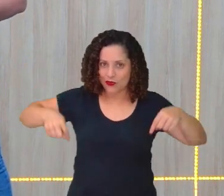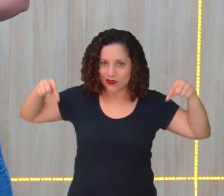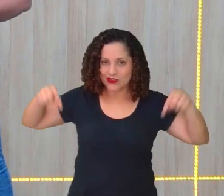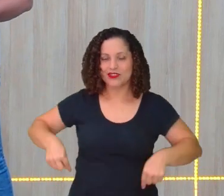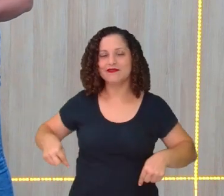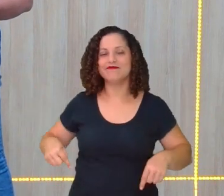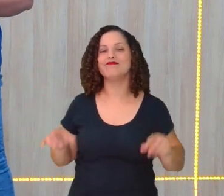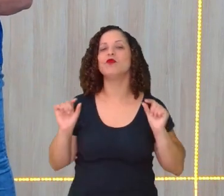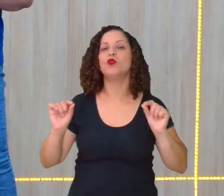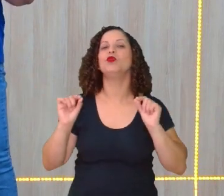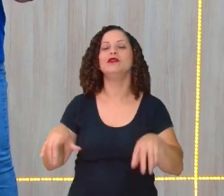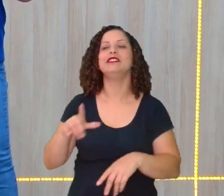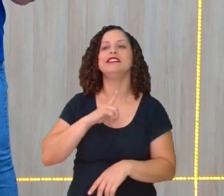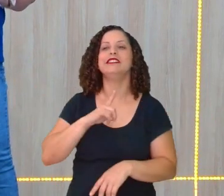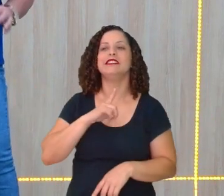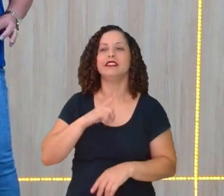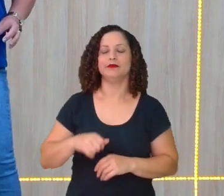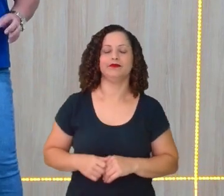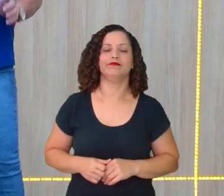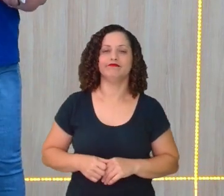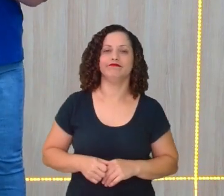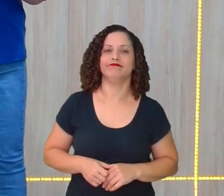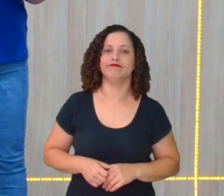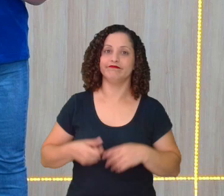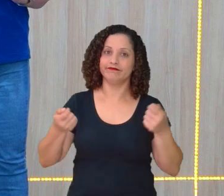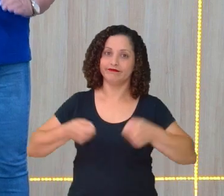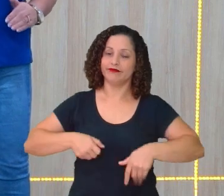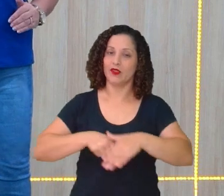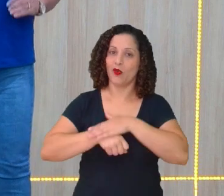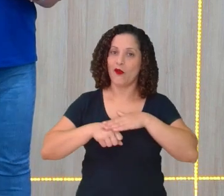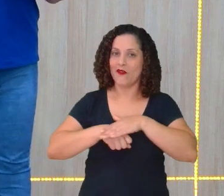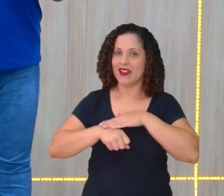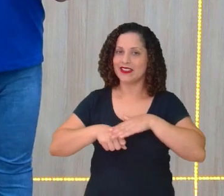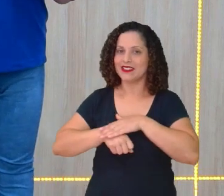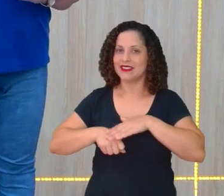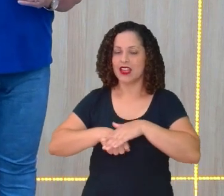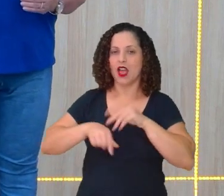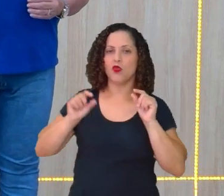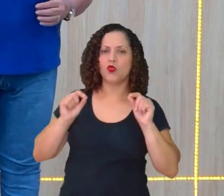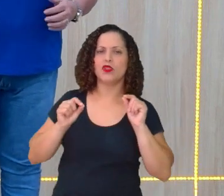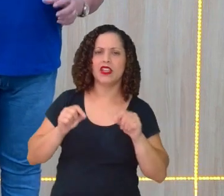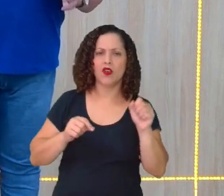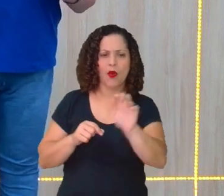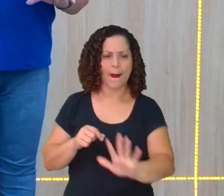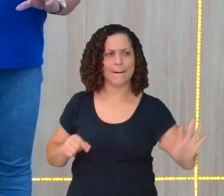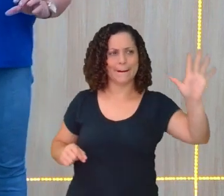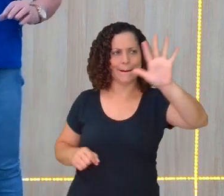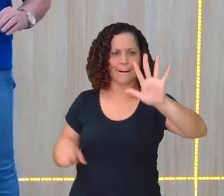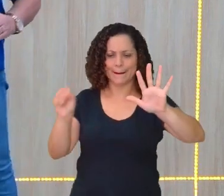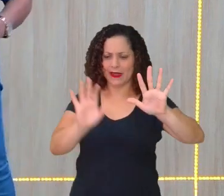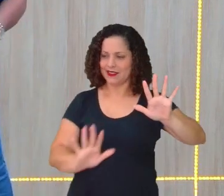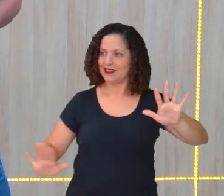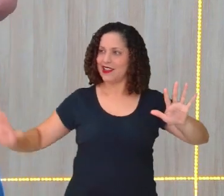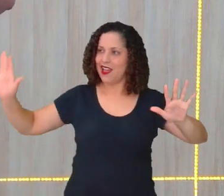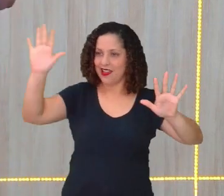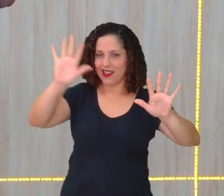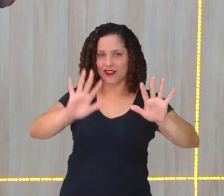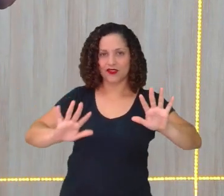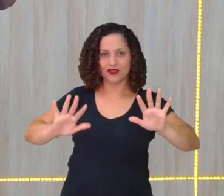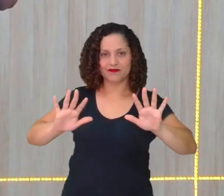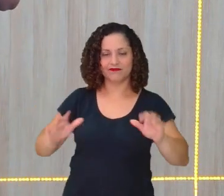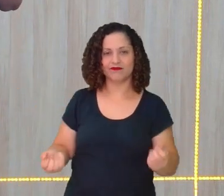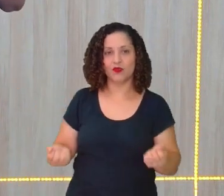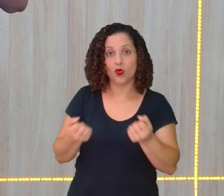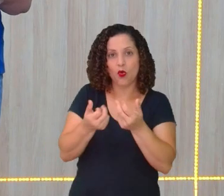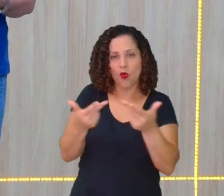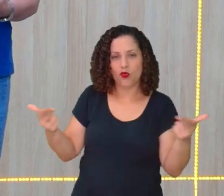essa viagem? Para a gente falar disso, a gente vai conversar um pouquinho sobre paisagens, porque a gente vai apresentar uma paisagem